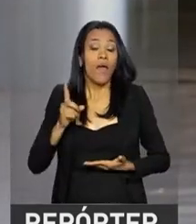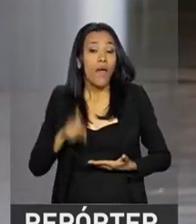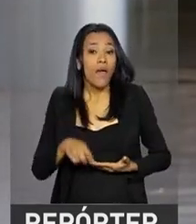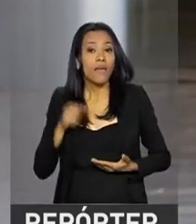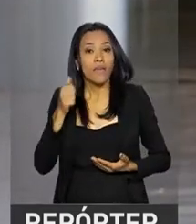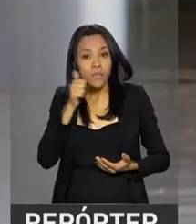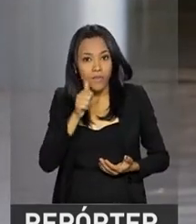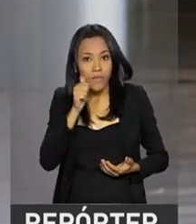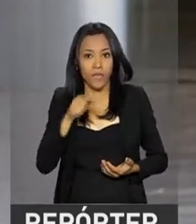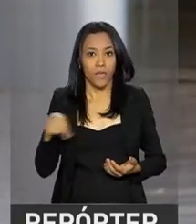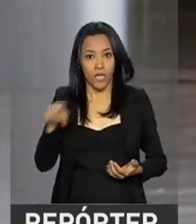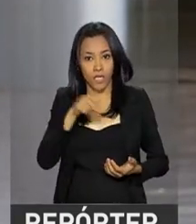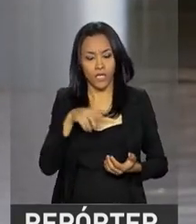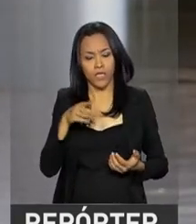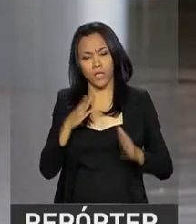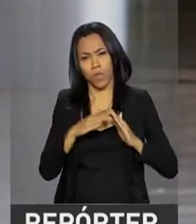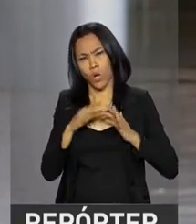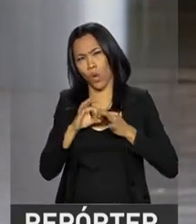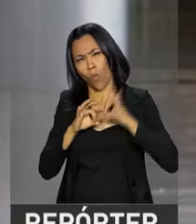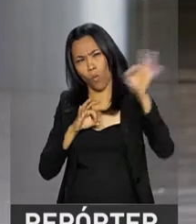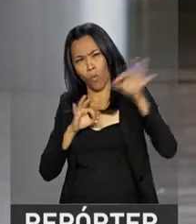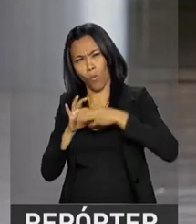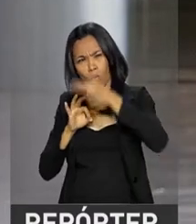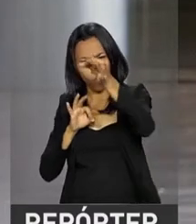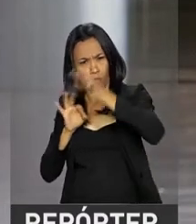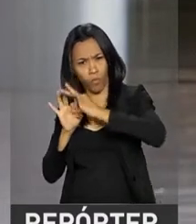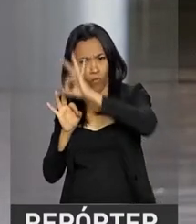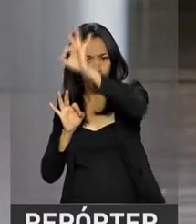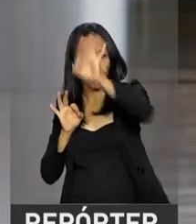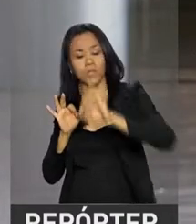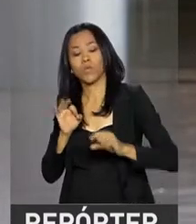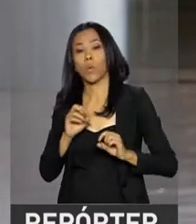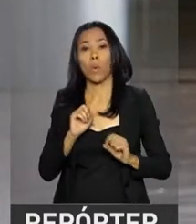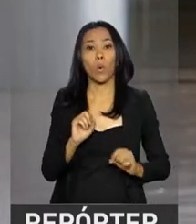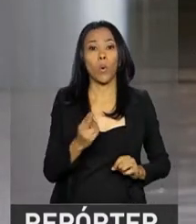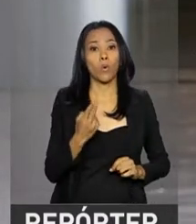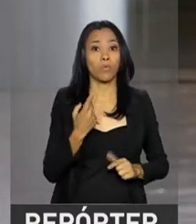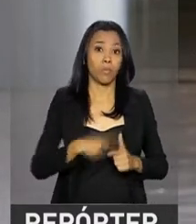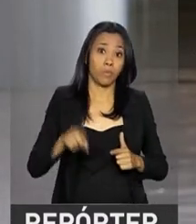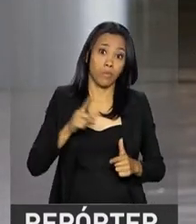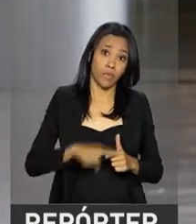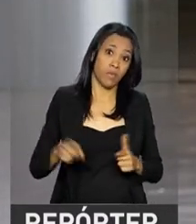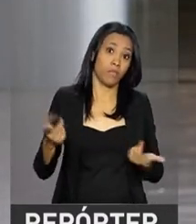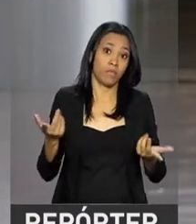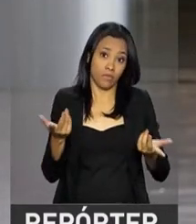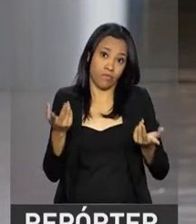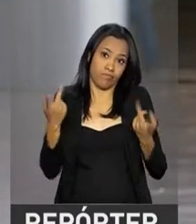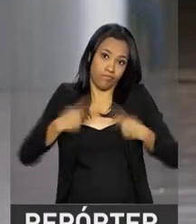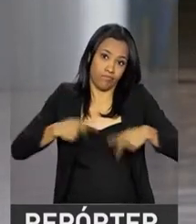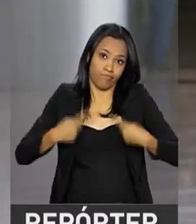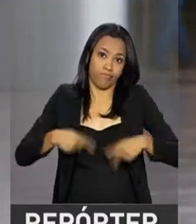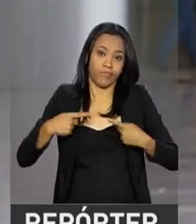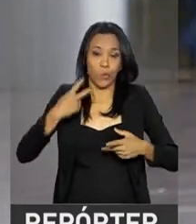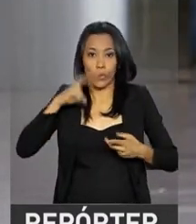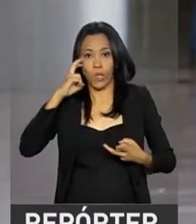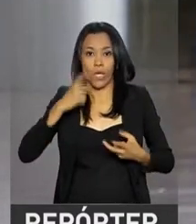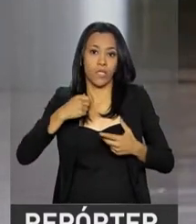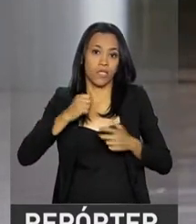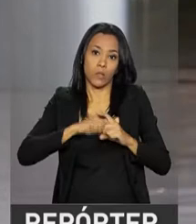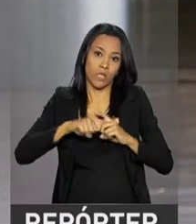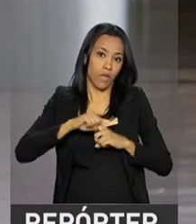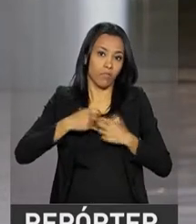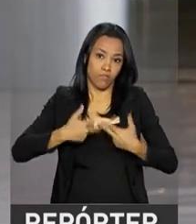mulheres que vivem em regiões remotas ou que tenham outras dificuldades sociais e culturais possam ter acesso aos exames